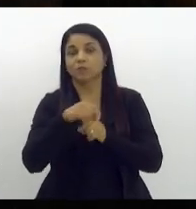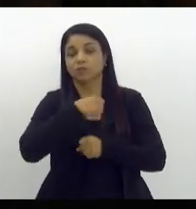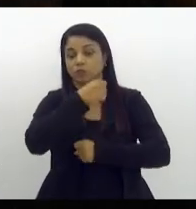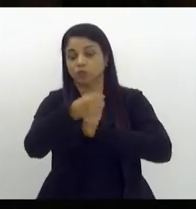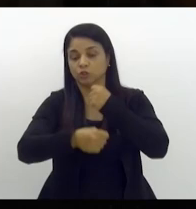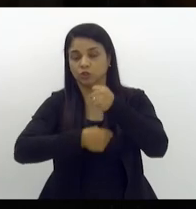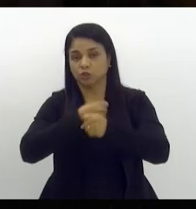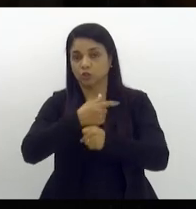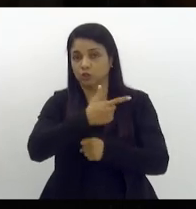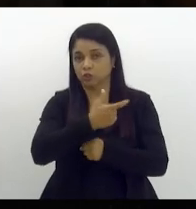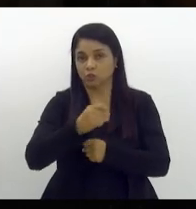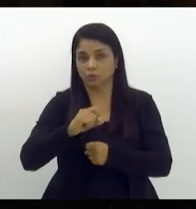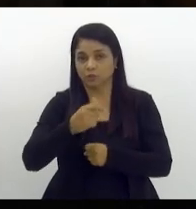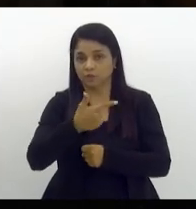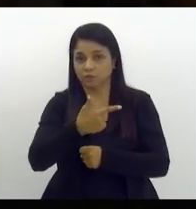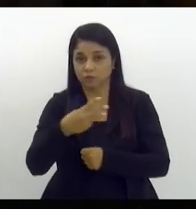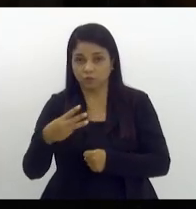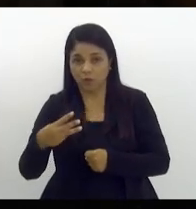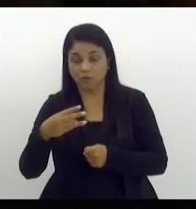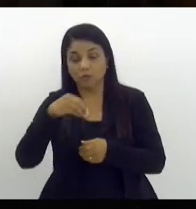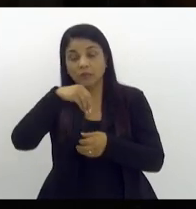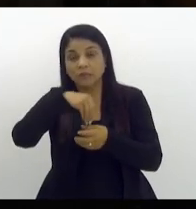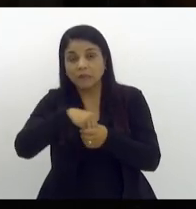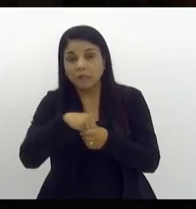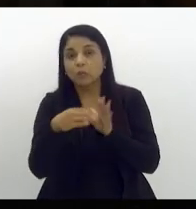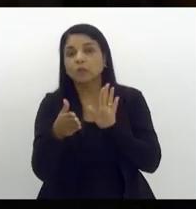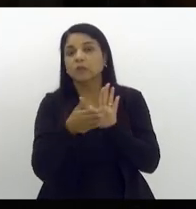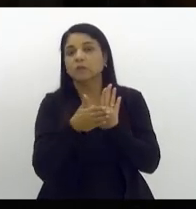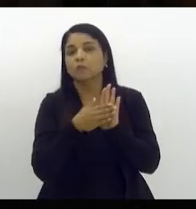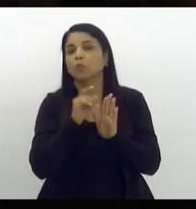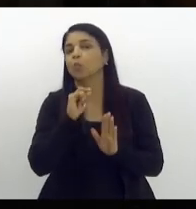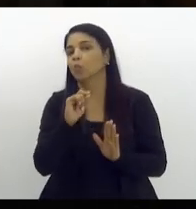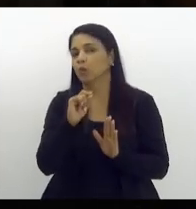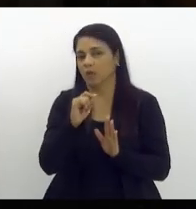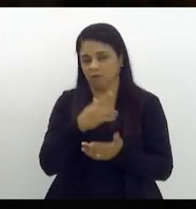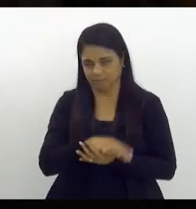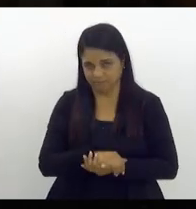virá dentro dessa proposta.